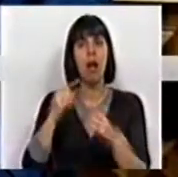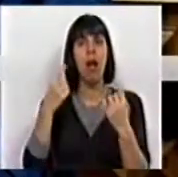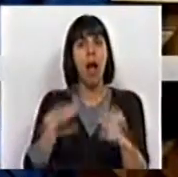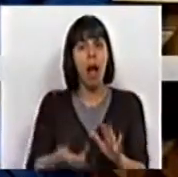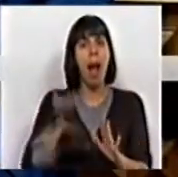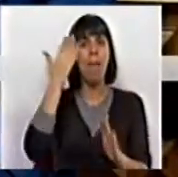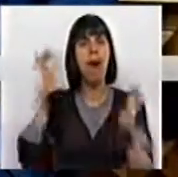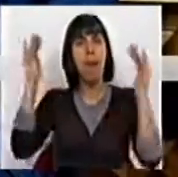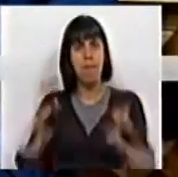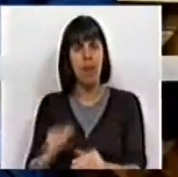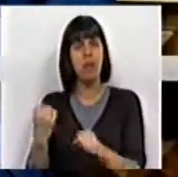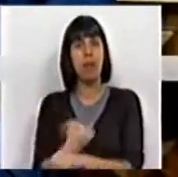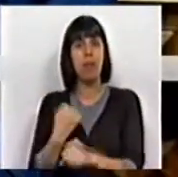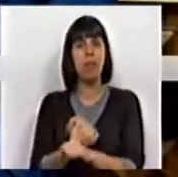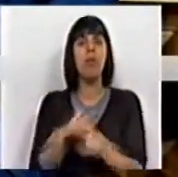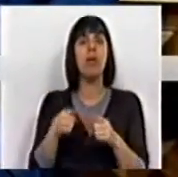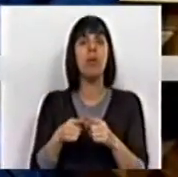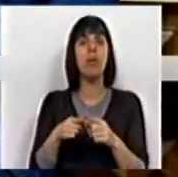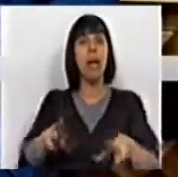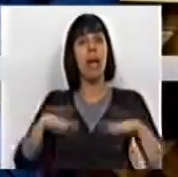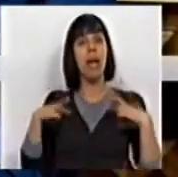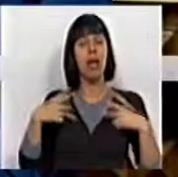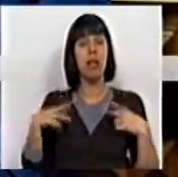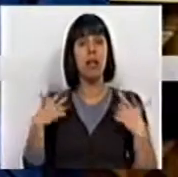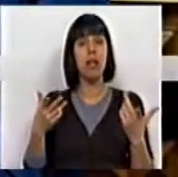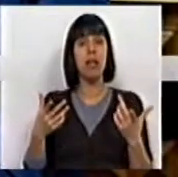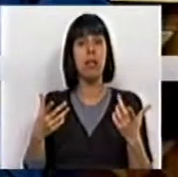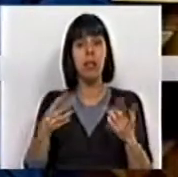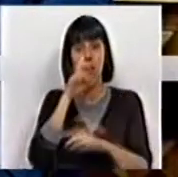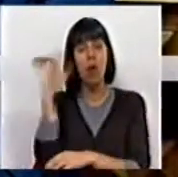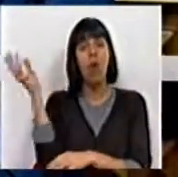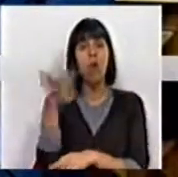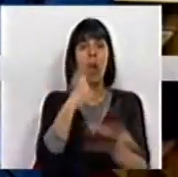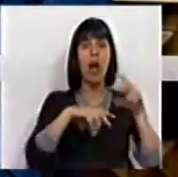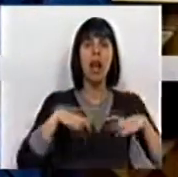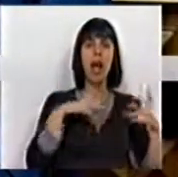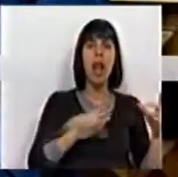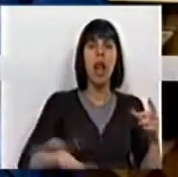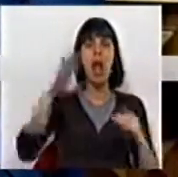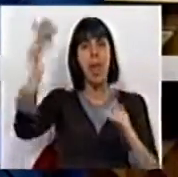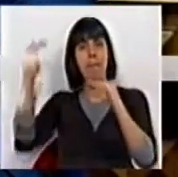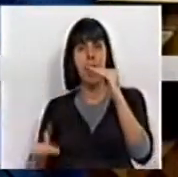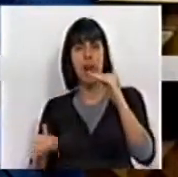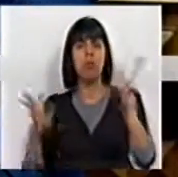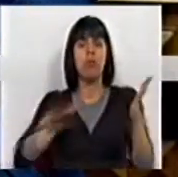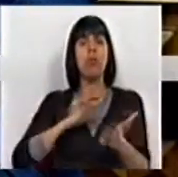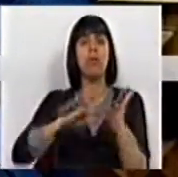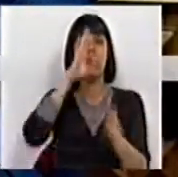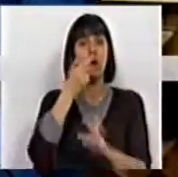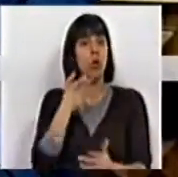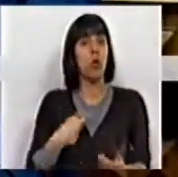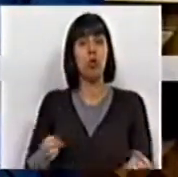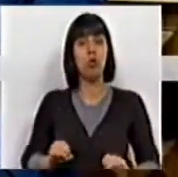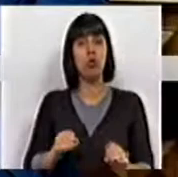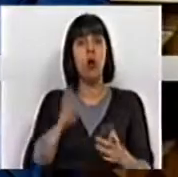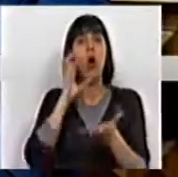mais, há menos empregos, o peso da riqueza da floresta na riqueza nacional é menor e o Sr. Secretário de Estado não